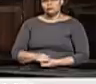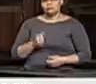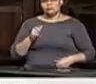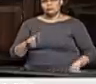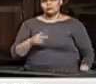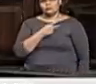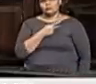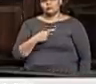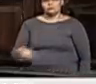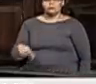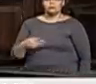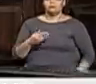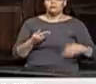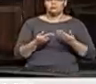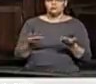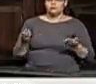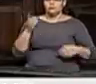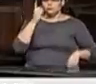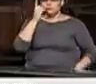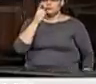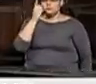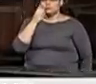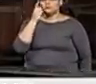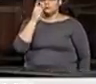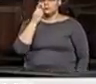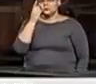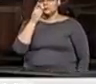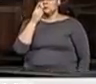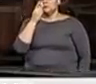Senhor presidente, senhoras e senhores deputados,